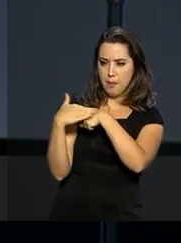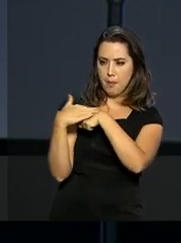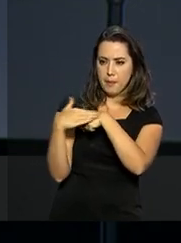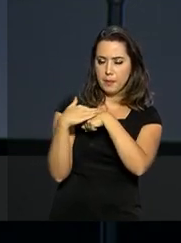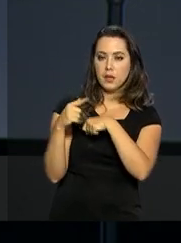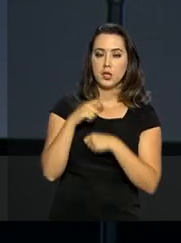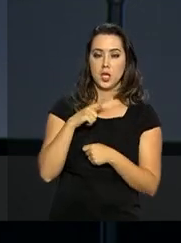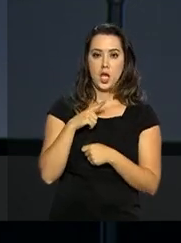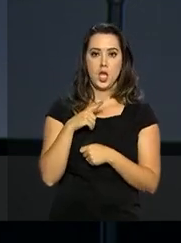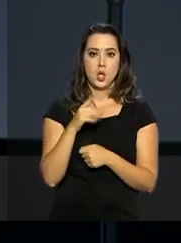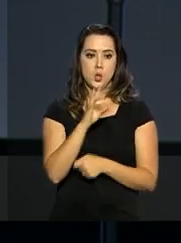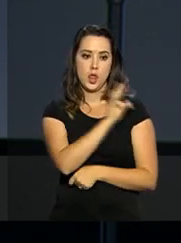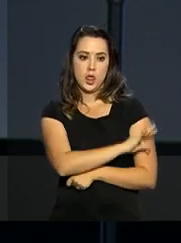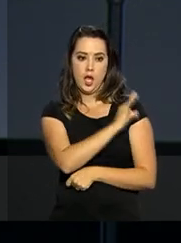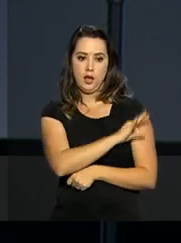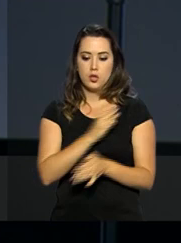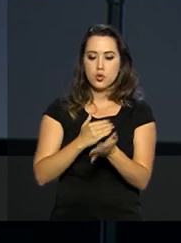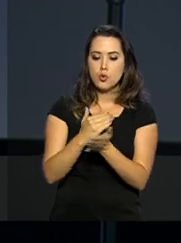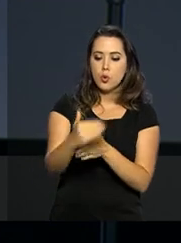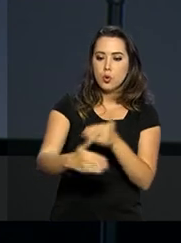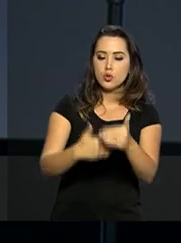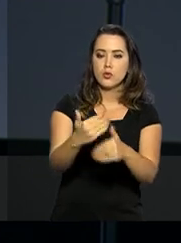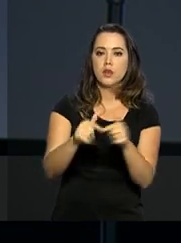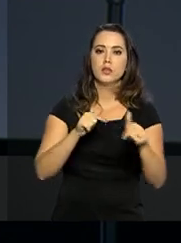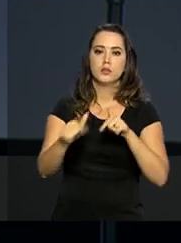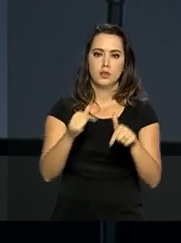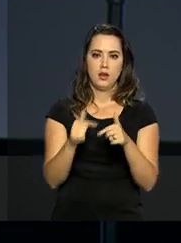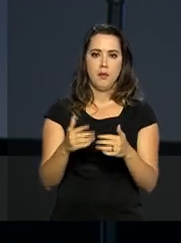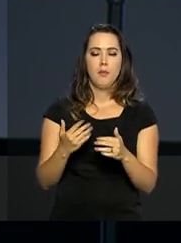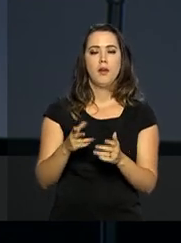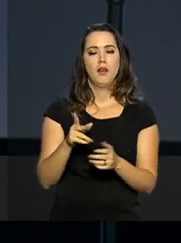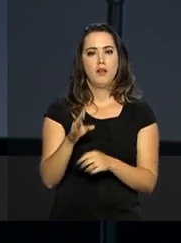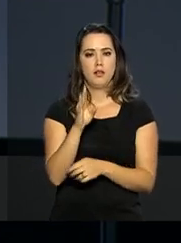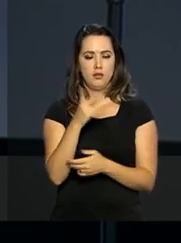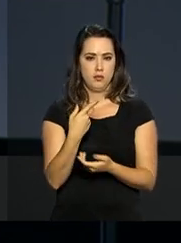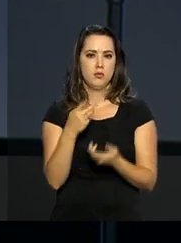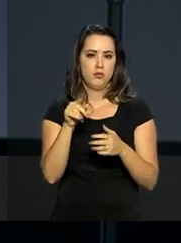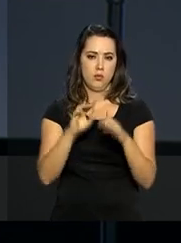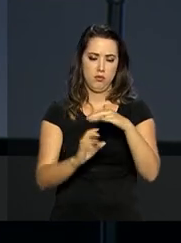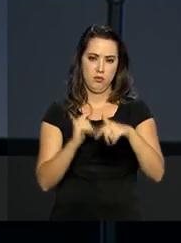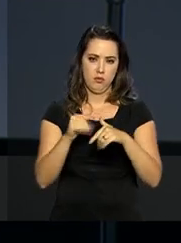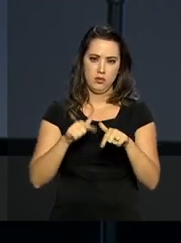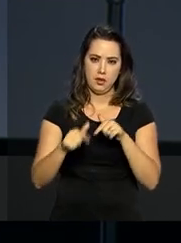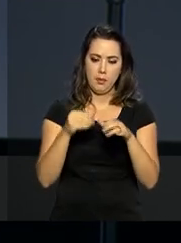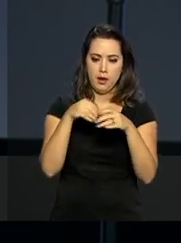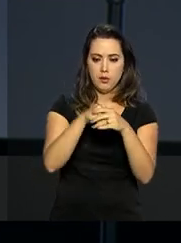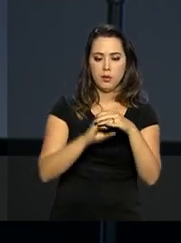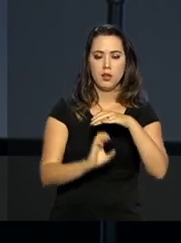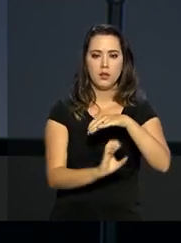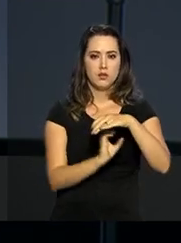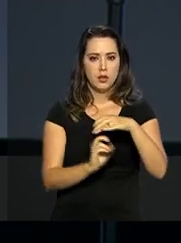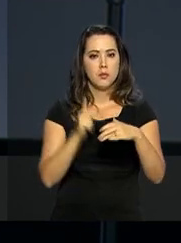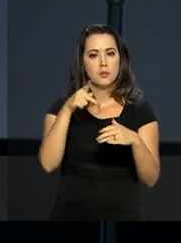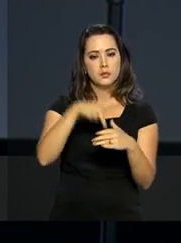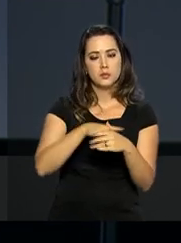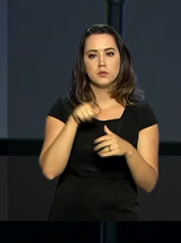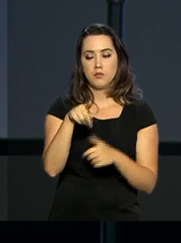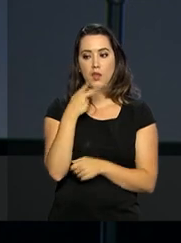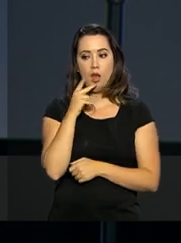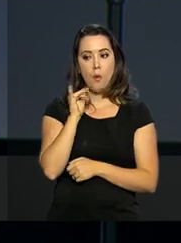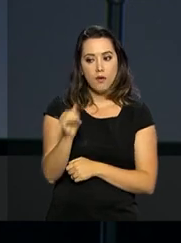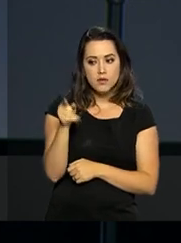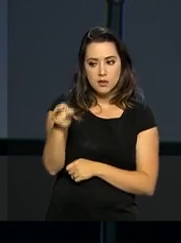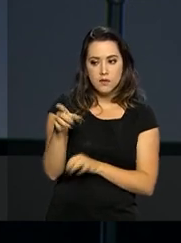Petrobras vem fazendo. Ele quis dizer, sem influência política, no fundo era isso. Ele disse, você tem absoluta